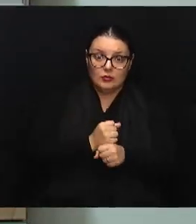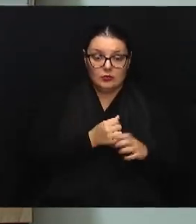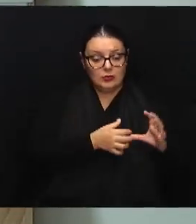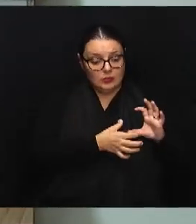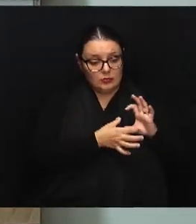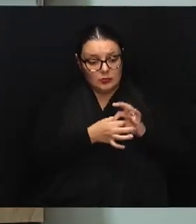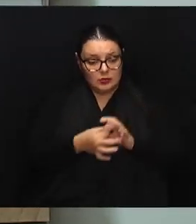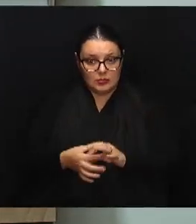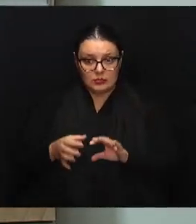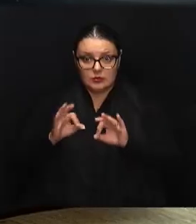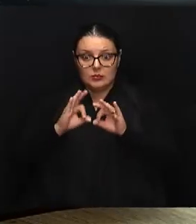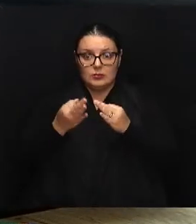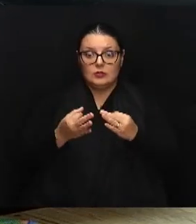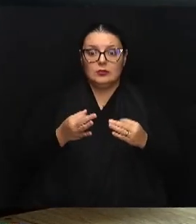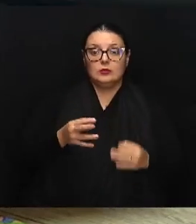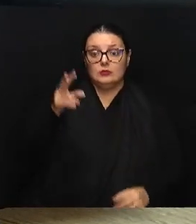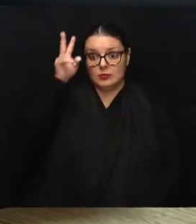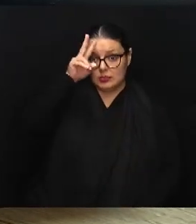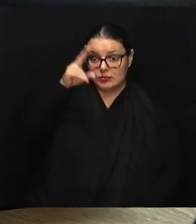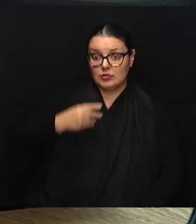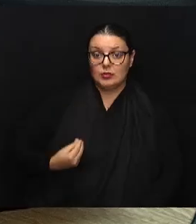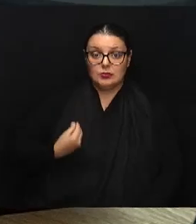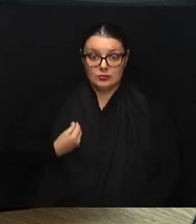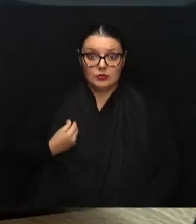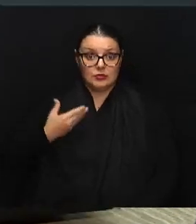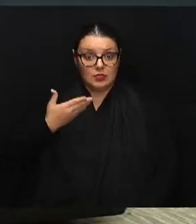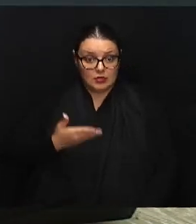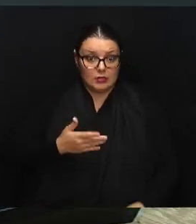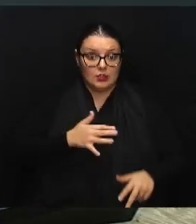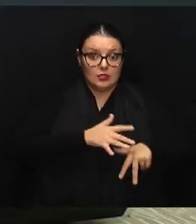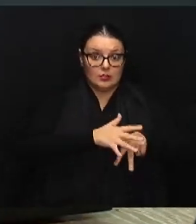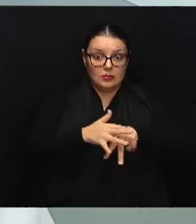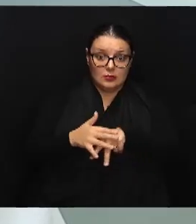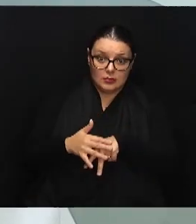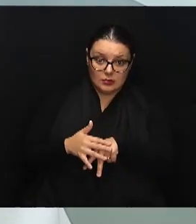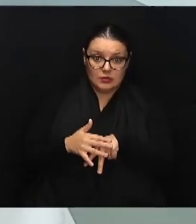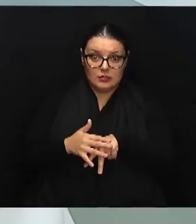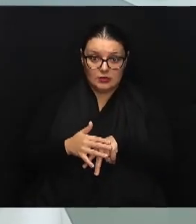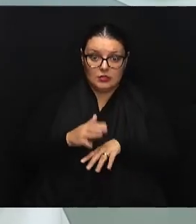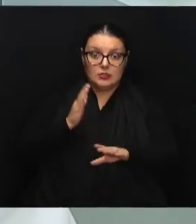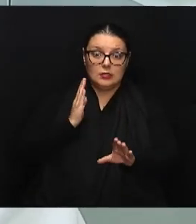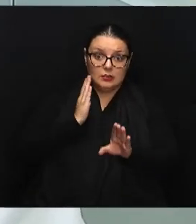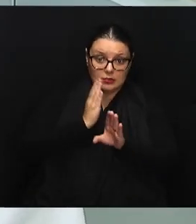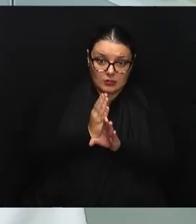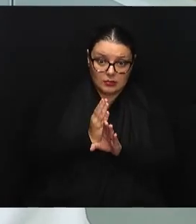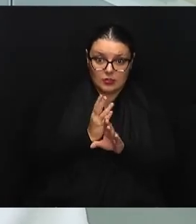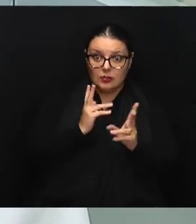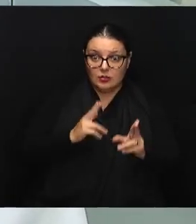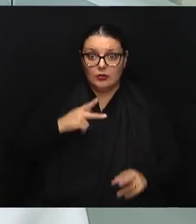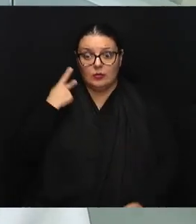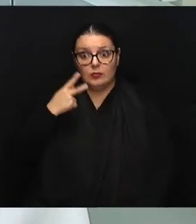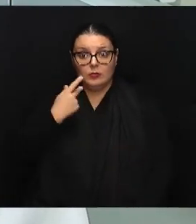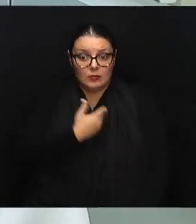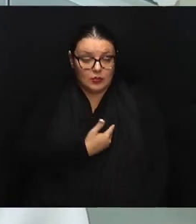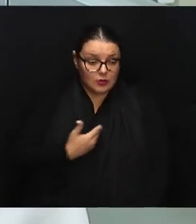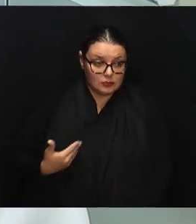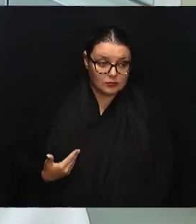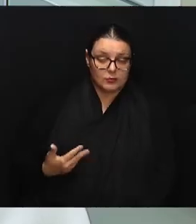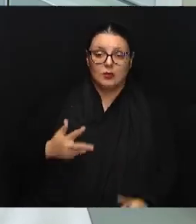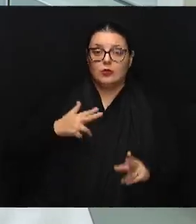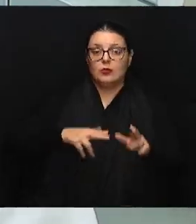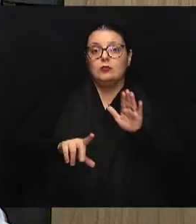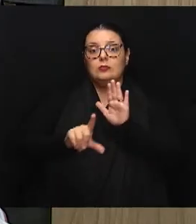contexto familiar, para o contexto, para a história de vida deste paciente e encontrar aí, enquanto política pública,